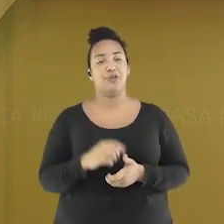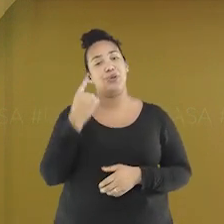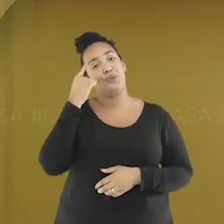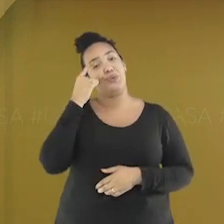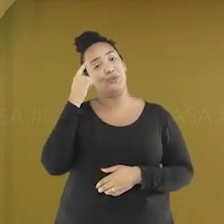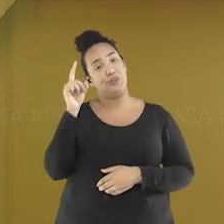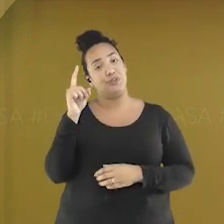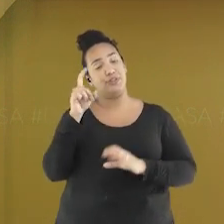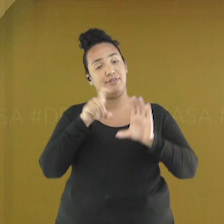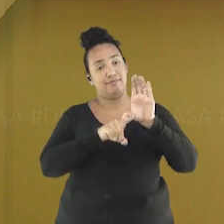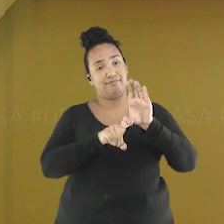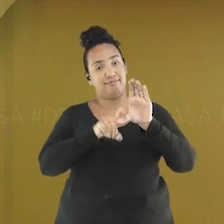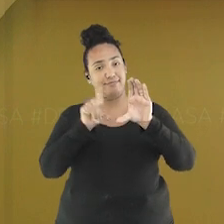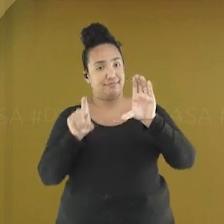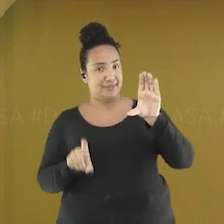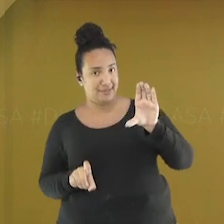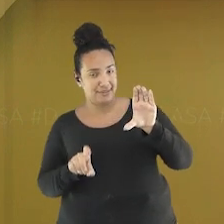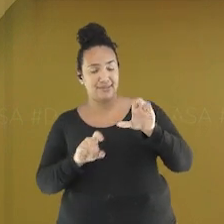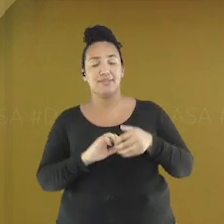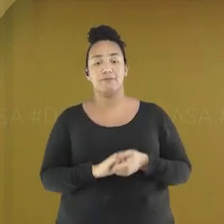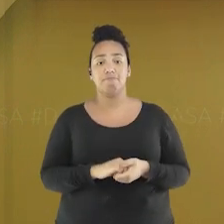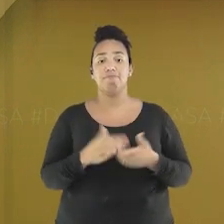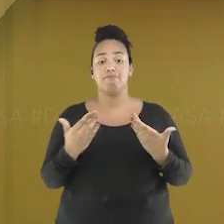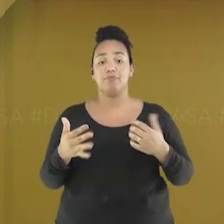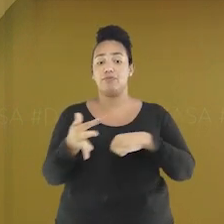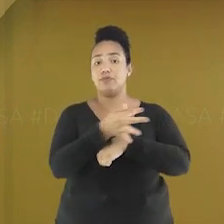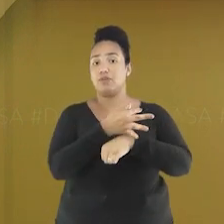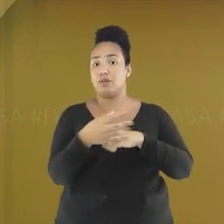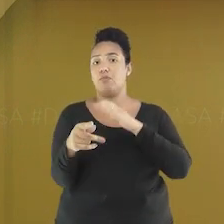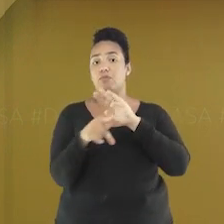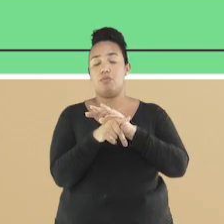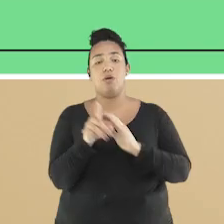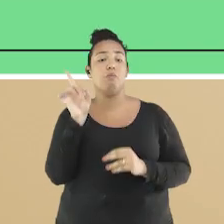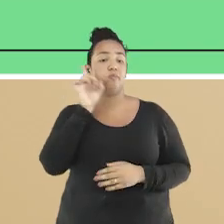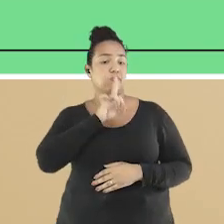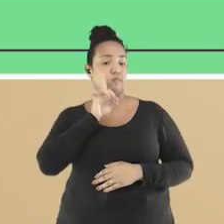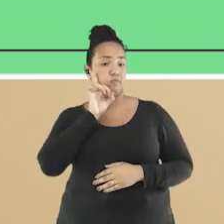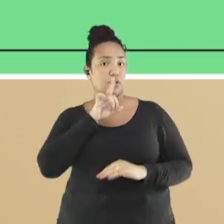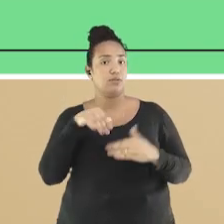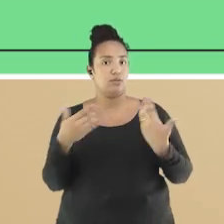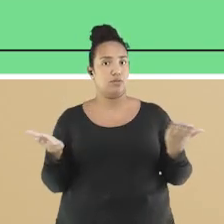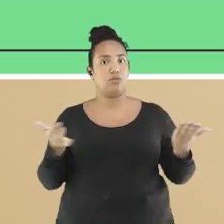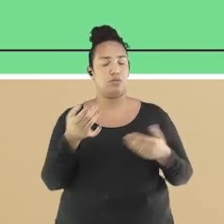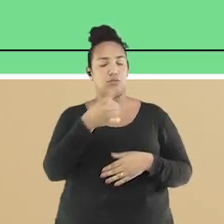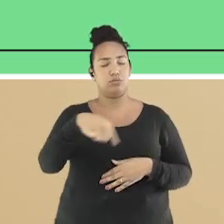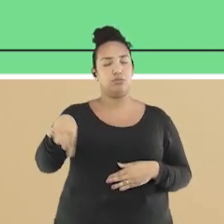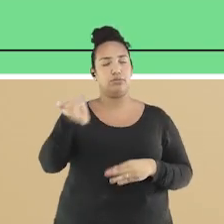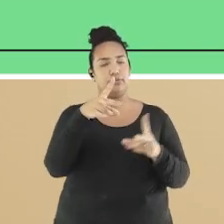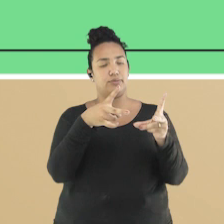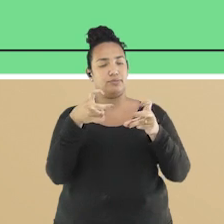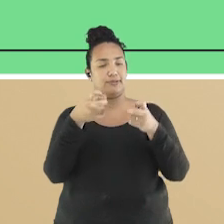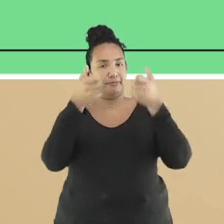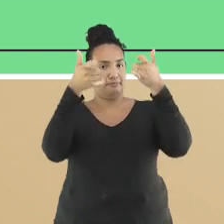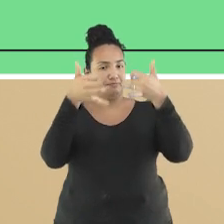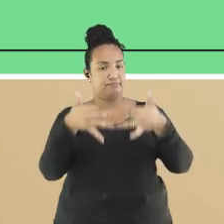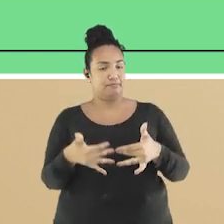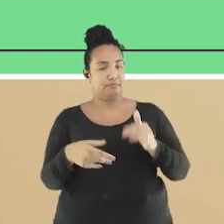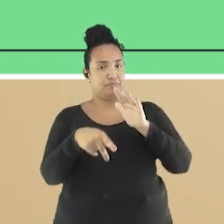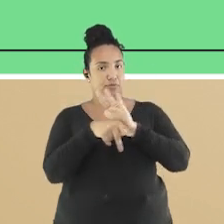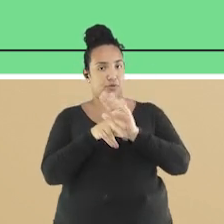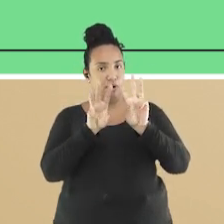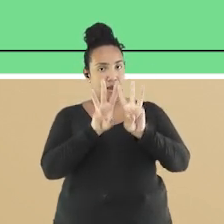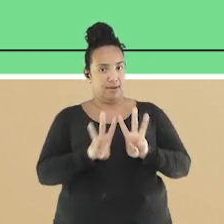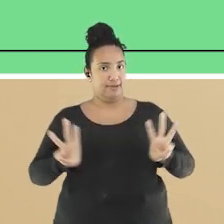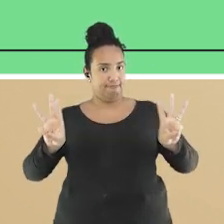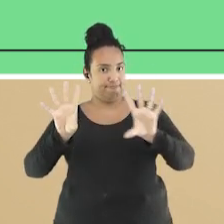Day, ou Dia da Independência. É outro feriado nos Estados Unidos. Vejamos um pouco da descrição em um trecho de uma